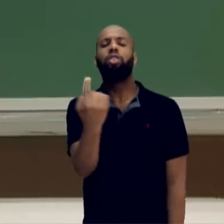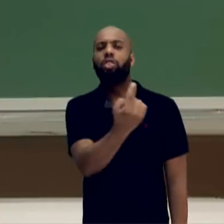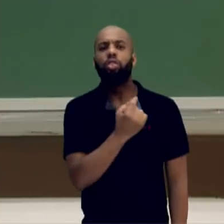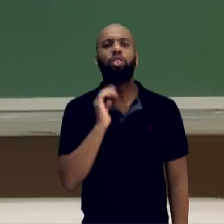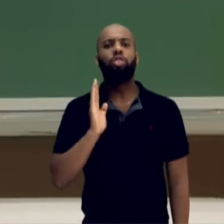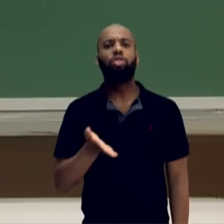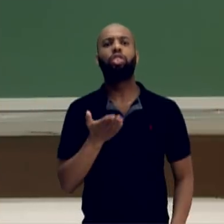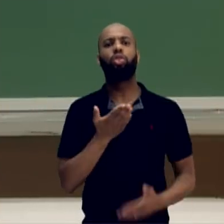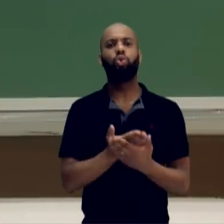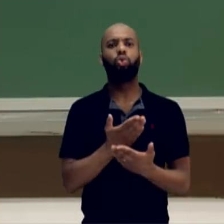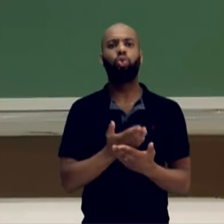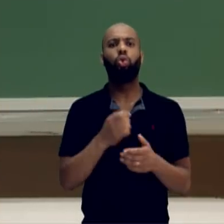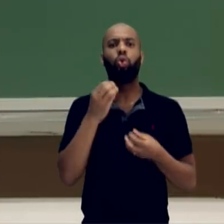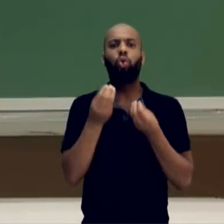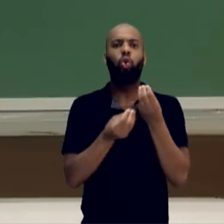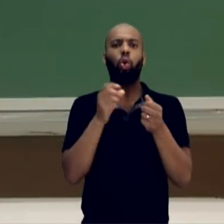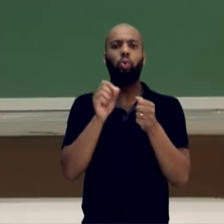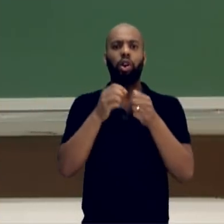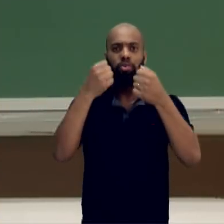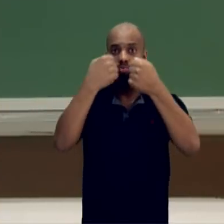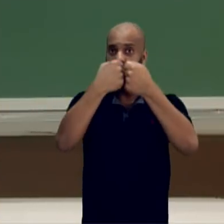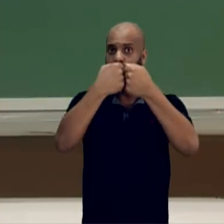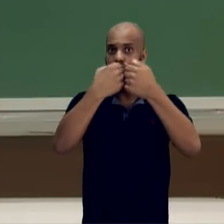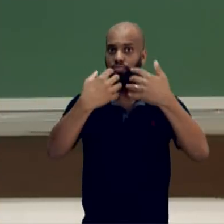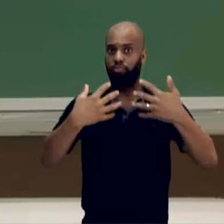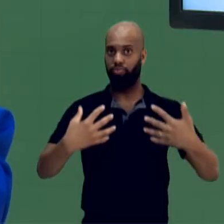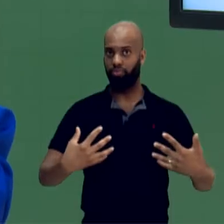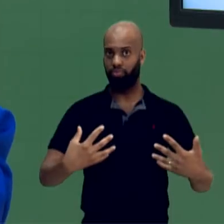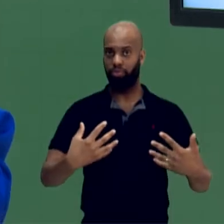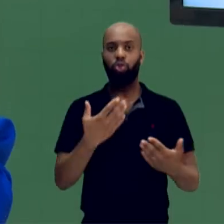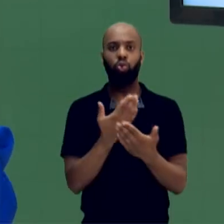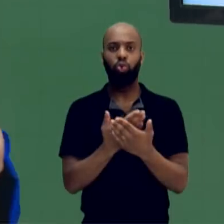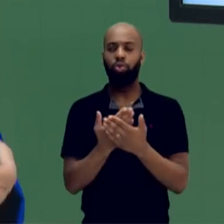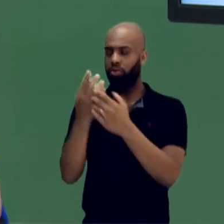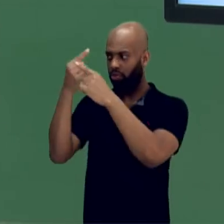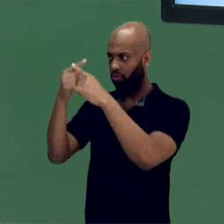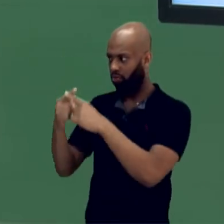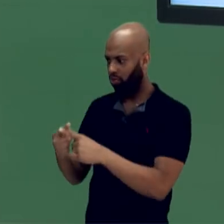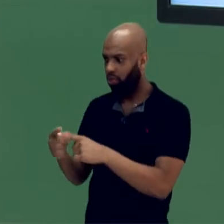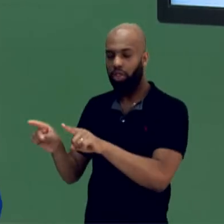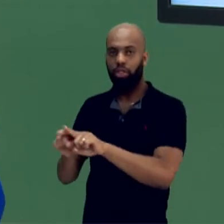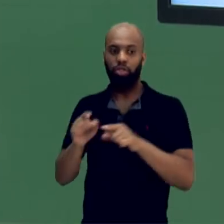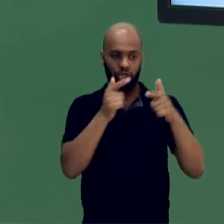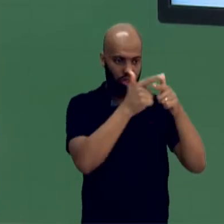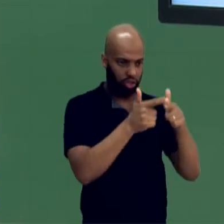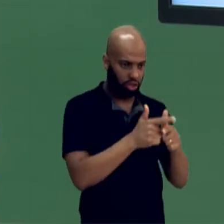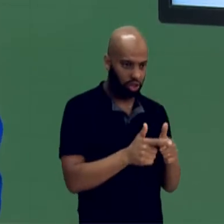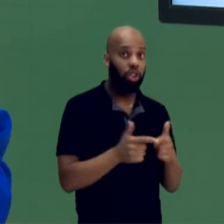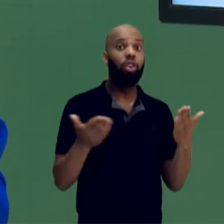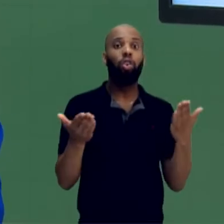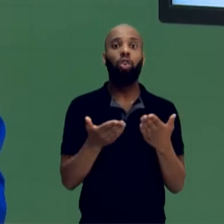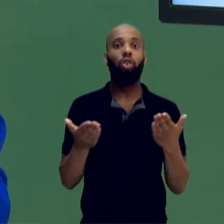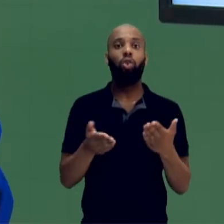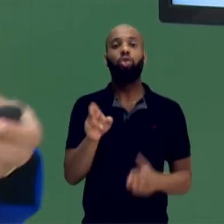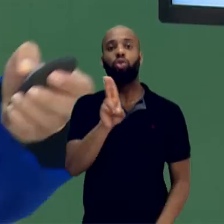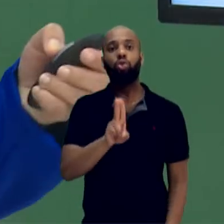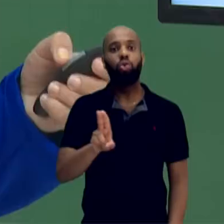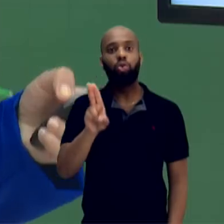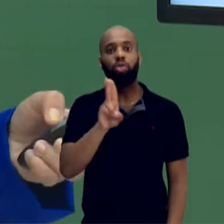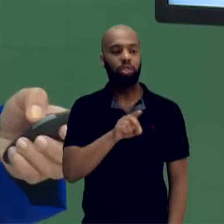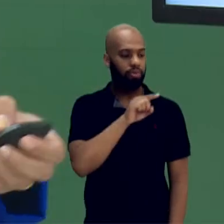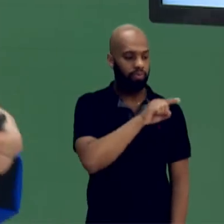nós aprendemos a decompor. Vimos os múltiplos, vimos os divisores e hoje nós vamos aplicar